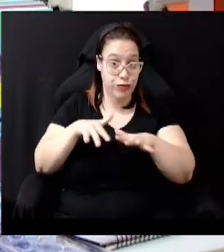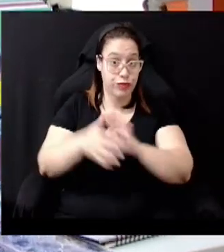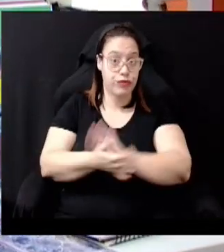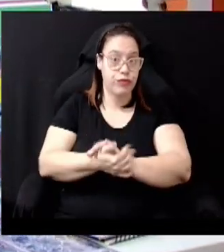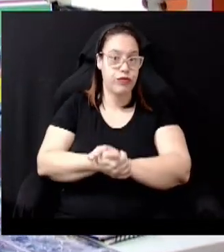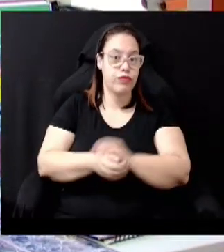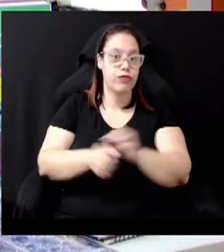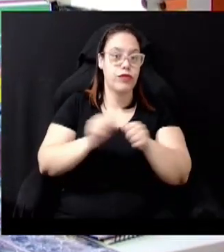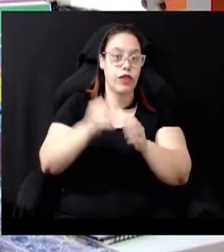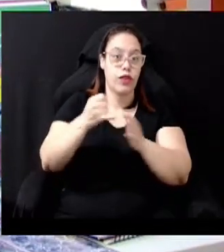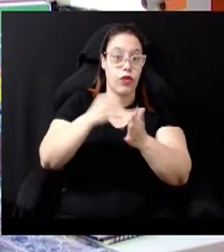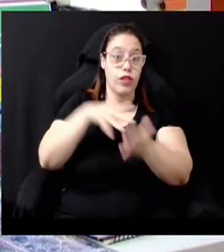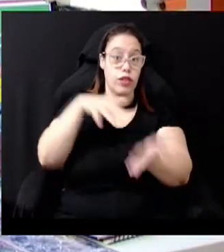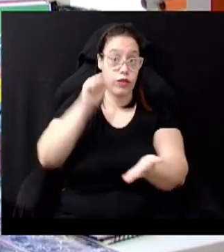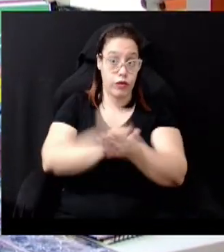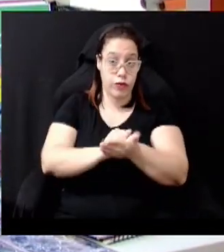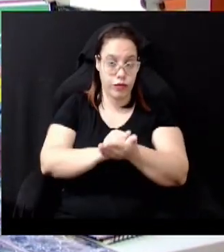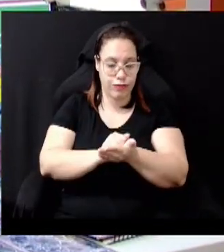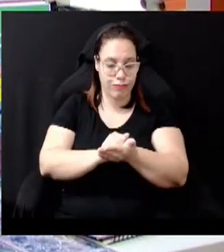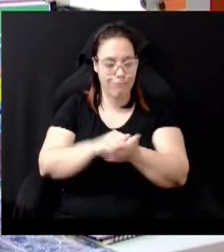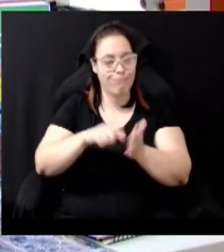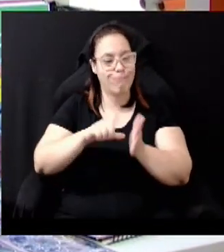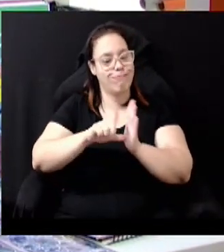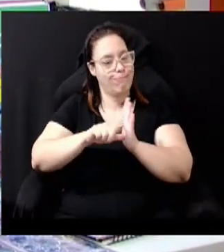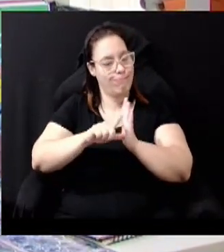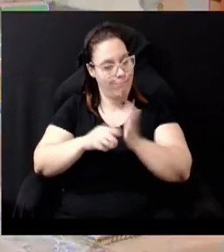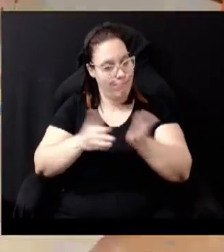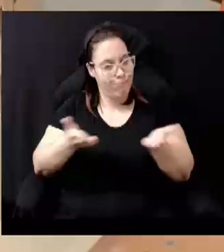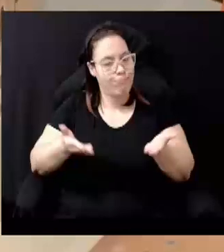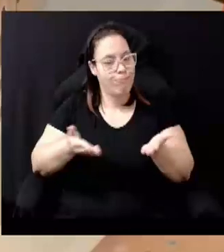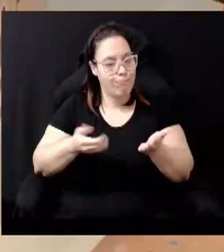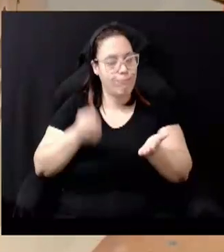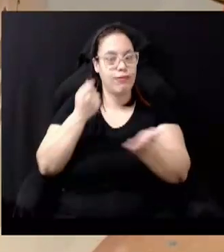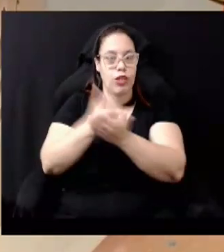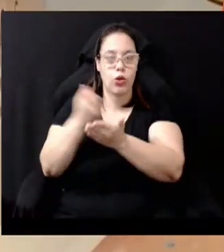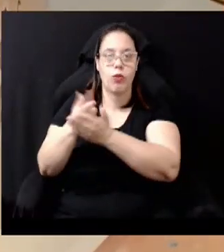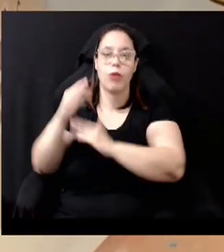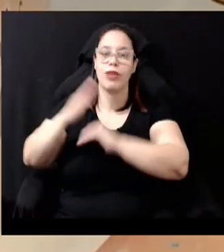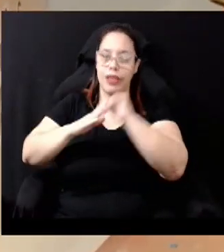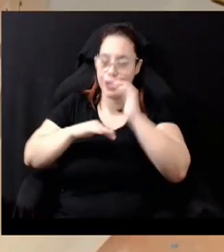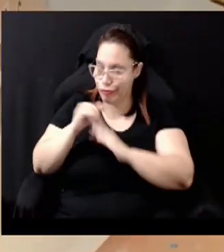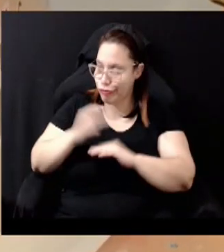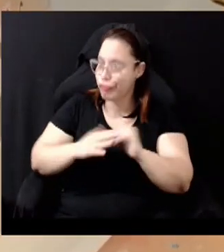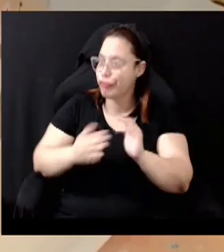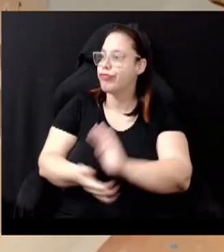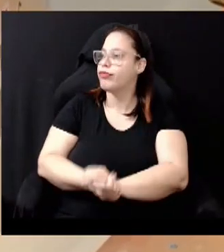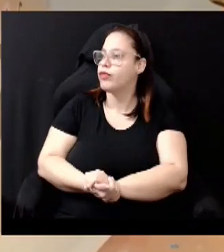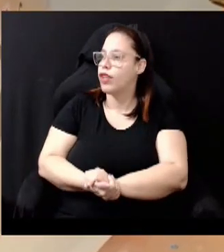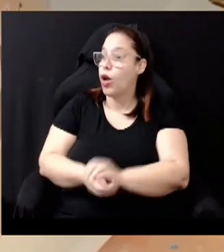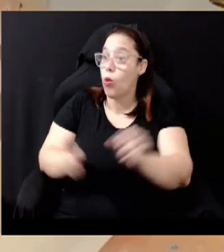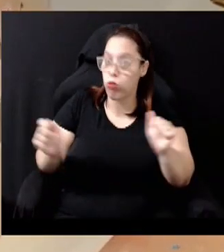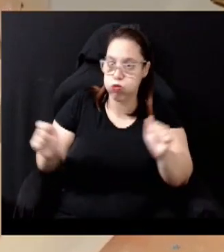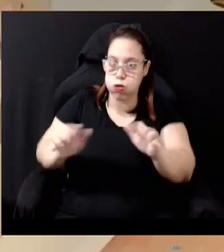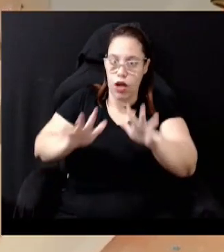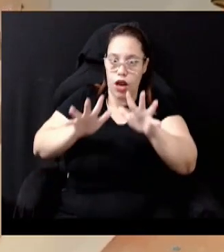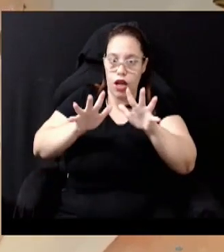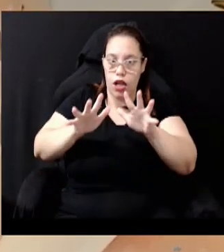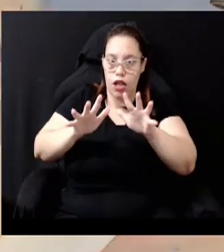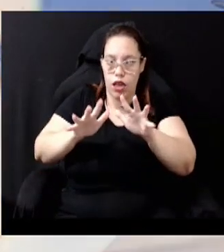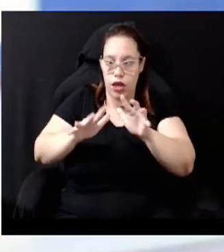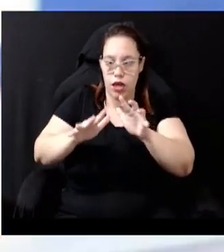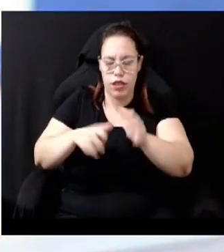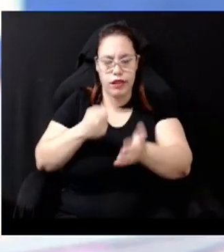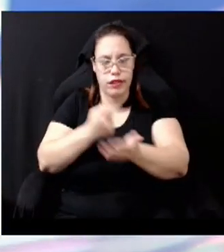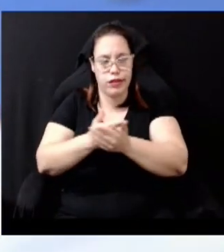agora. Então, os mais atrasados que estão fazendo matrícula ainda vão comprar os materiais. Teve aquele boom de início de ano, né, do pessoal naquela correria